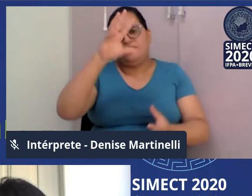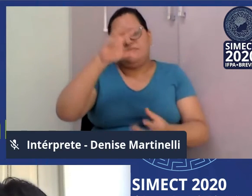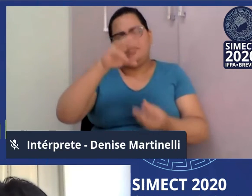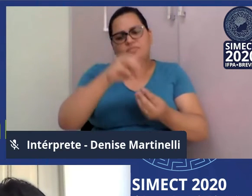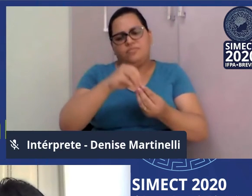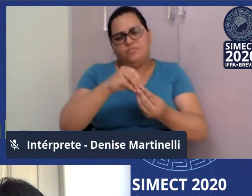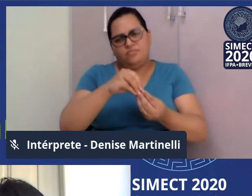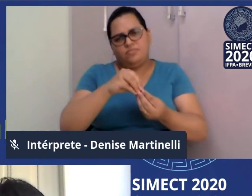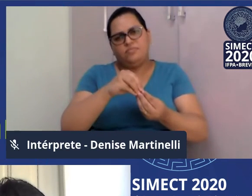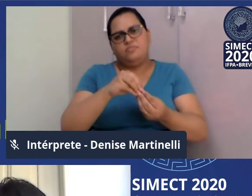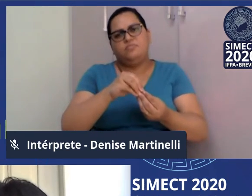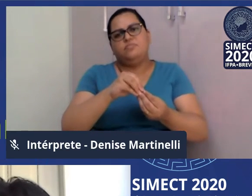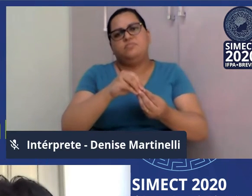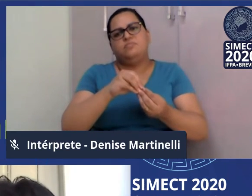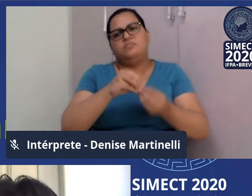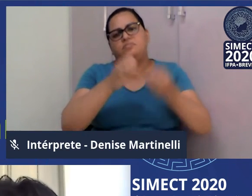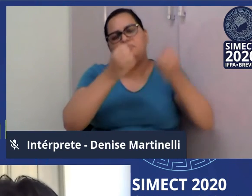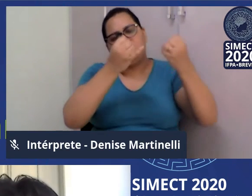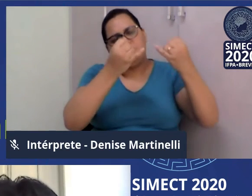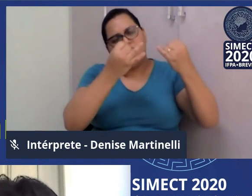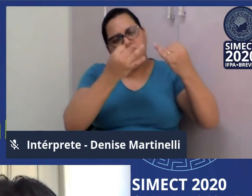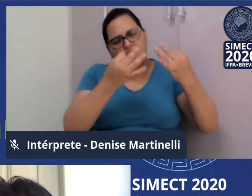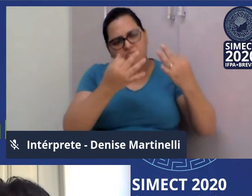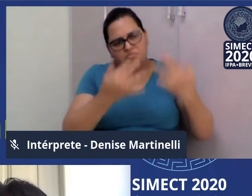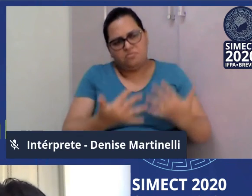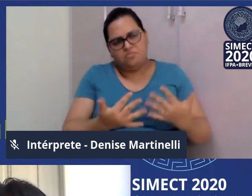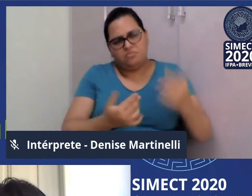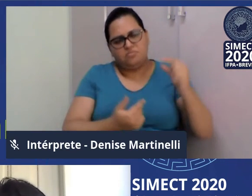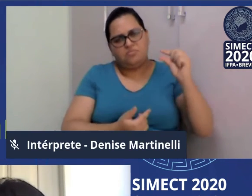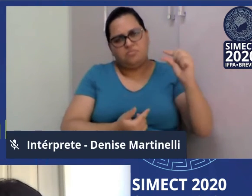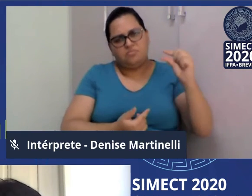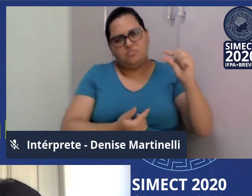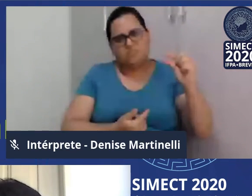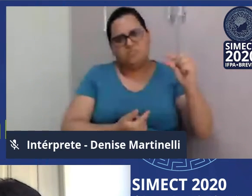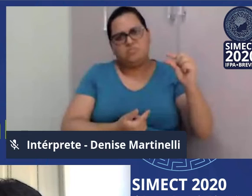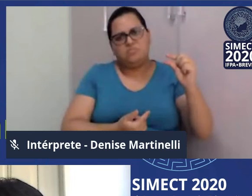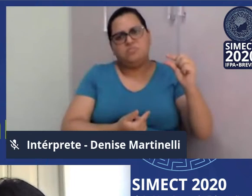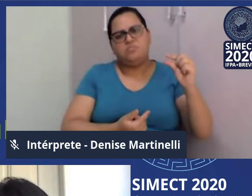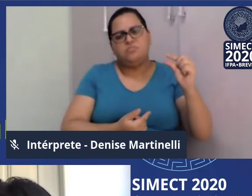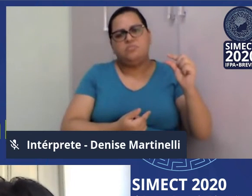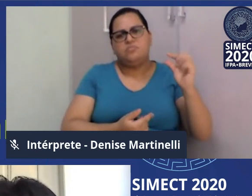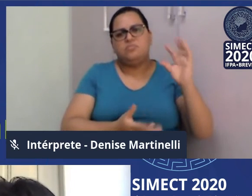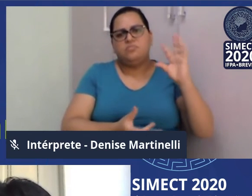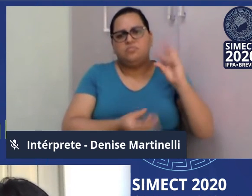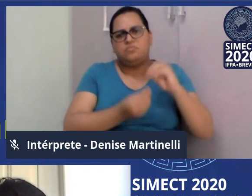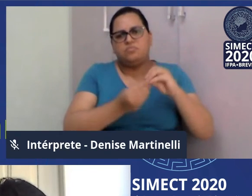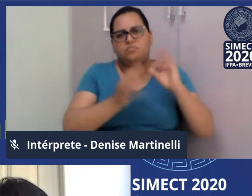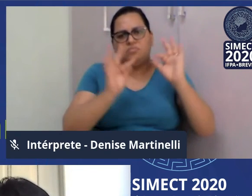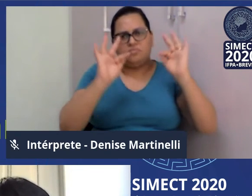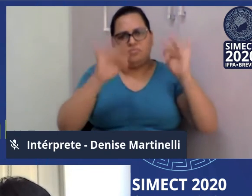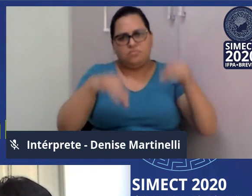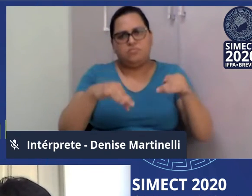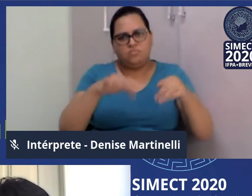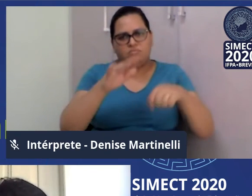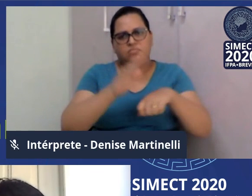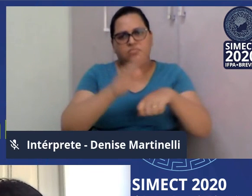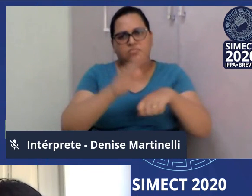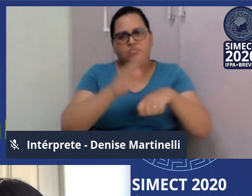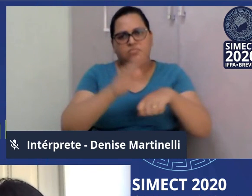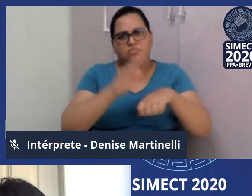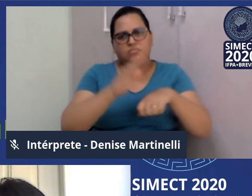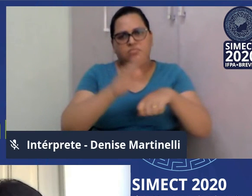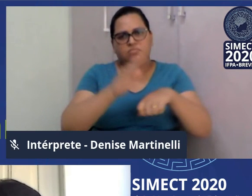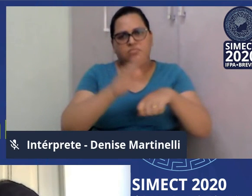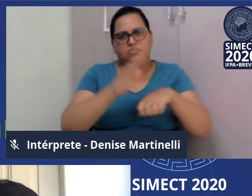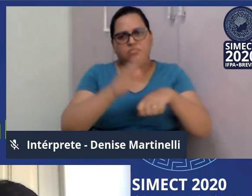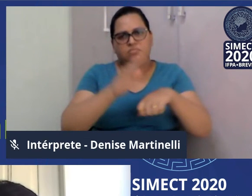falar um pouco, né, sobre suas considerações finais, né, sobre a sua palestra, sobre a sua fala, sobre o evento como um todo.